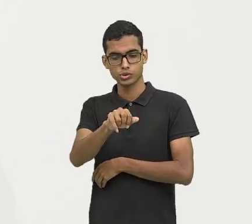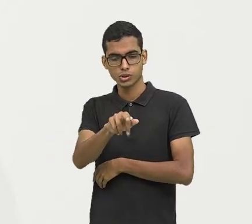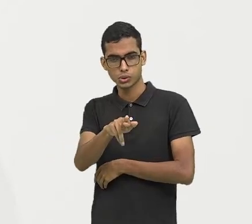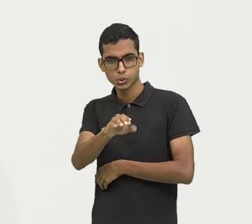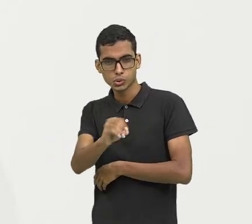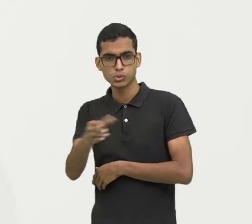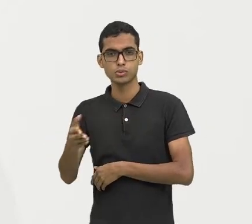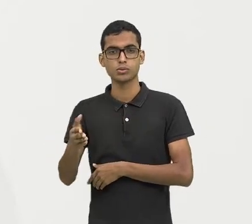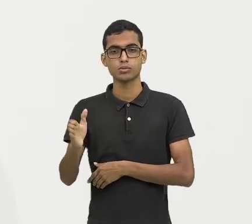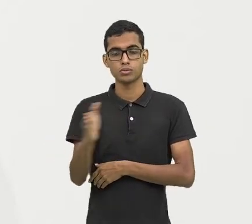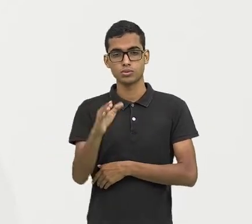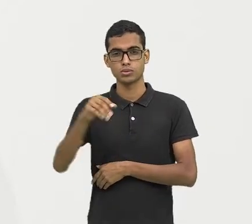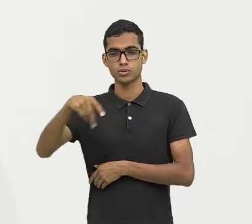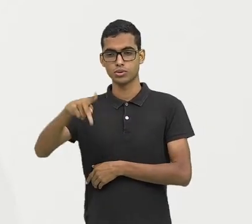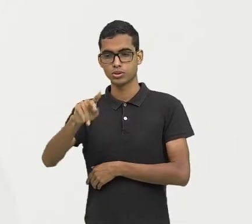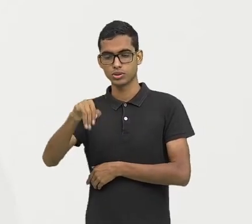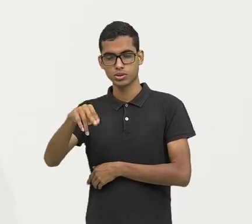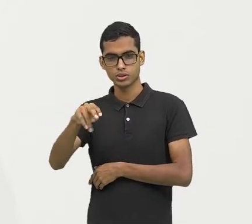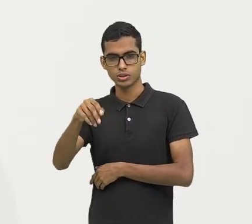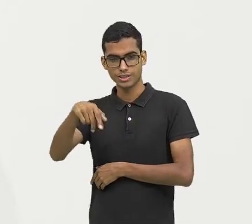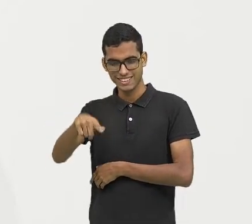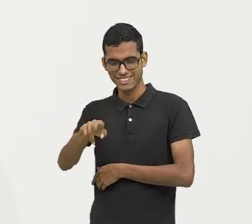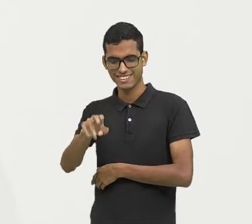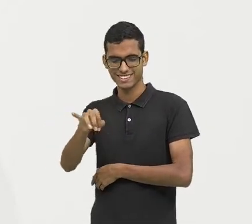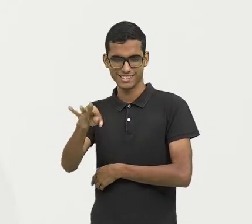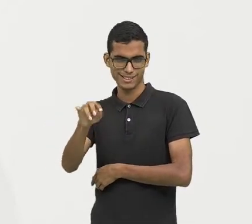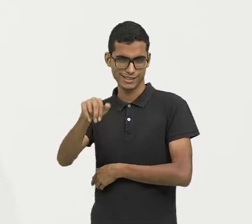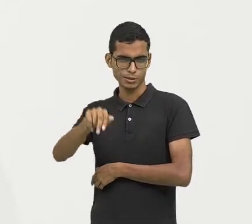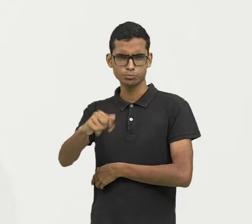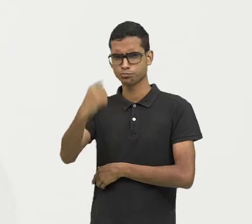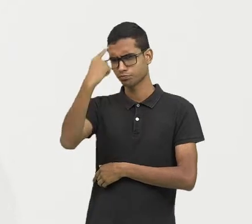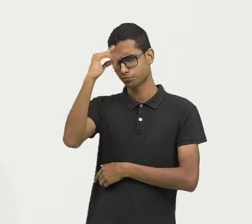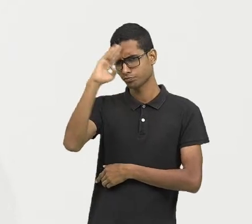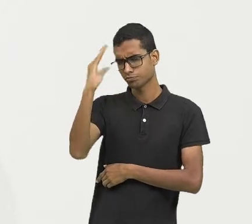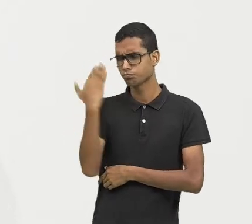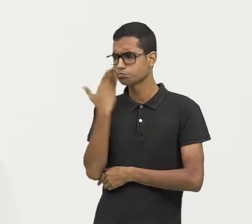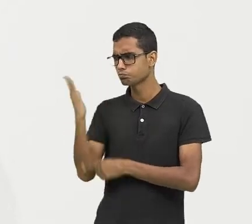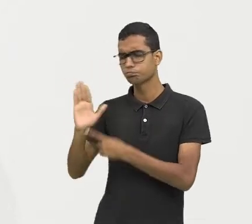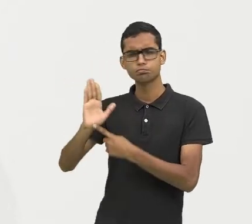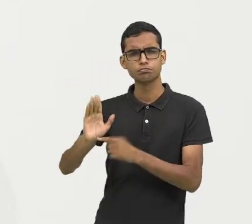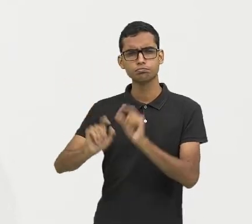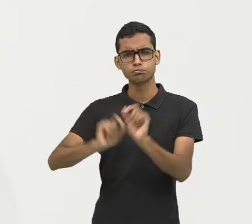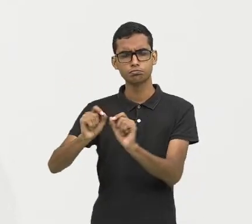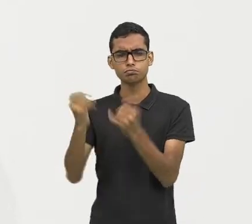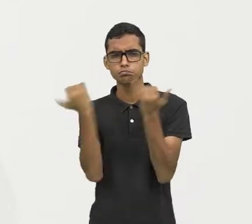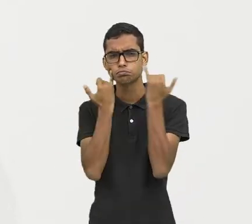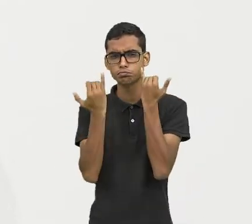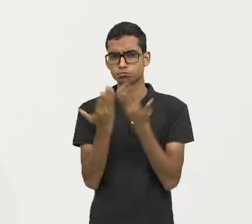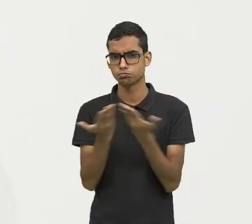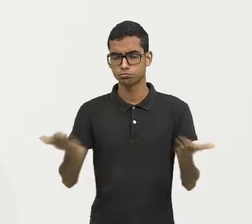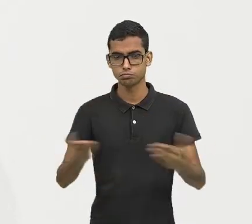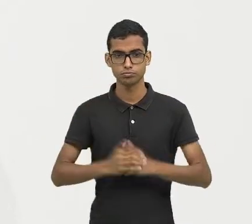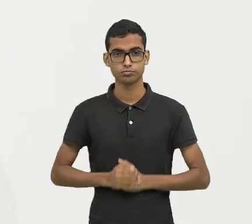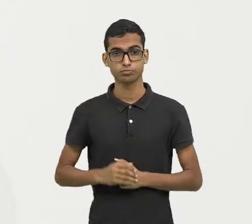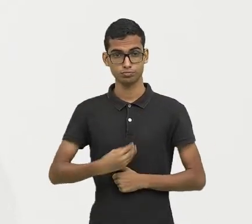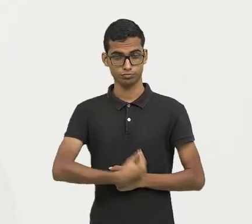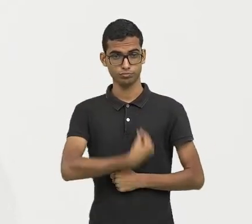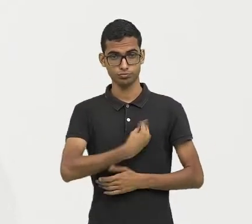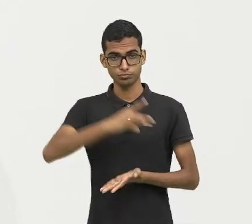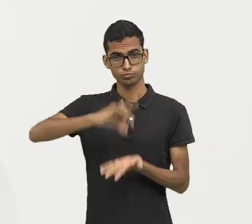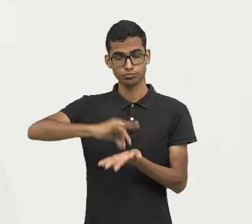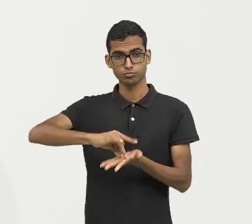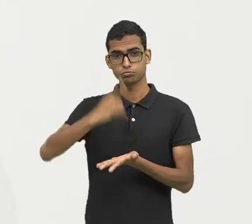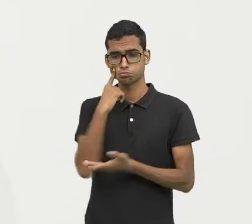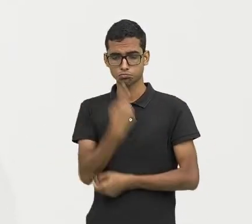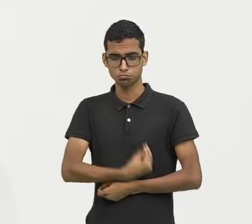Quintana, certo? E qual a ideia que fica? Qual é a mensagem que fica? Exatamente viver